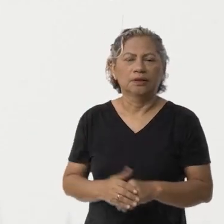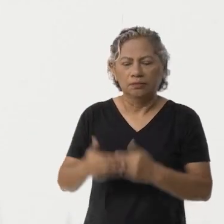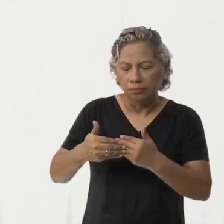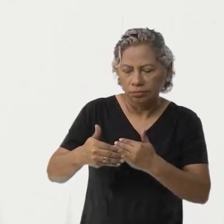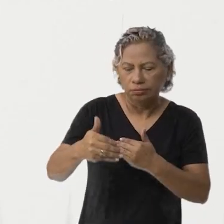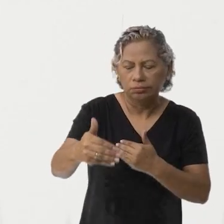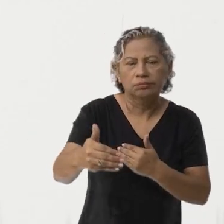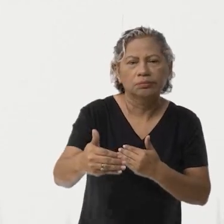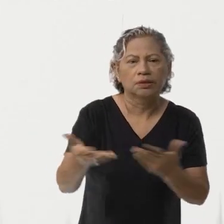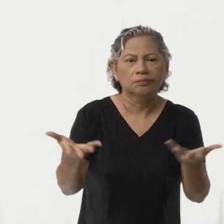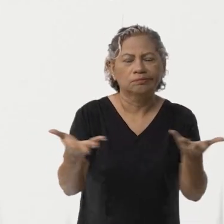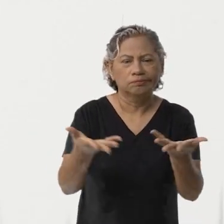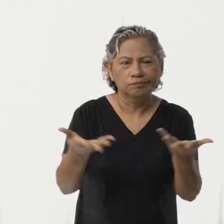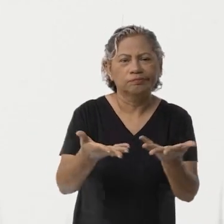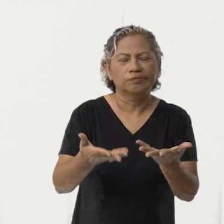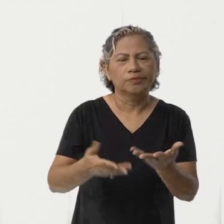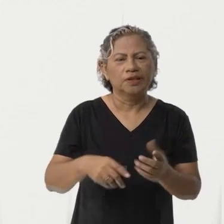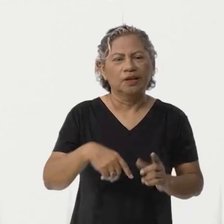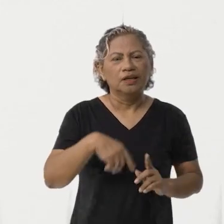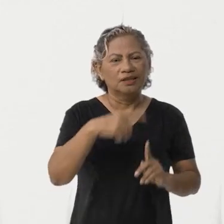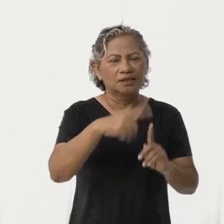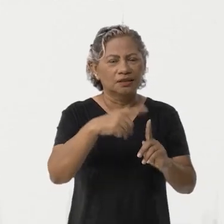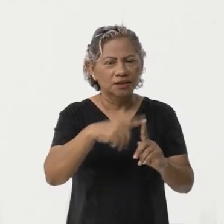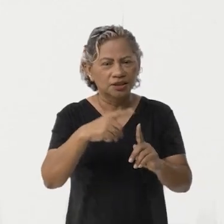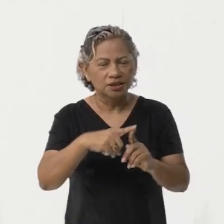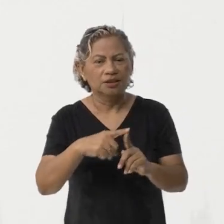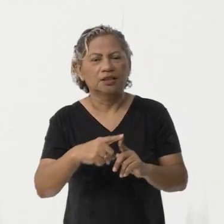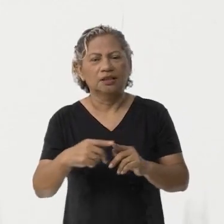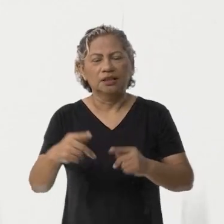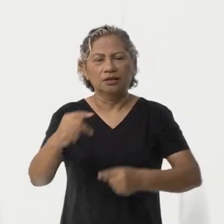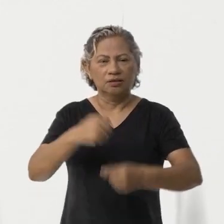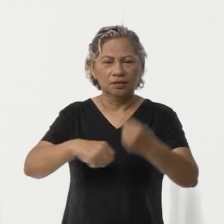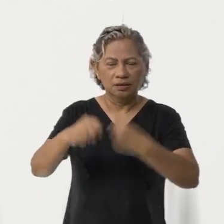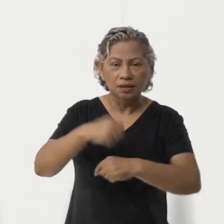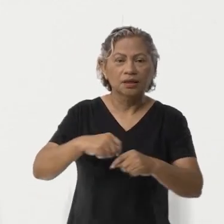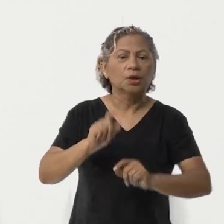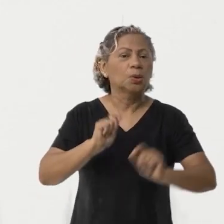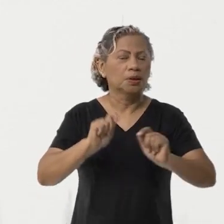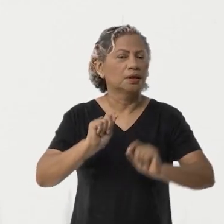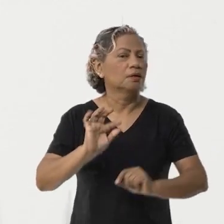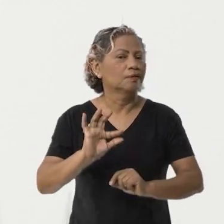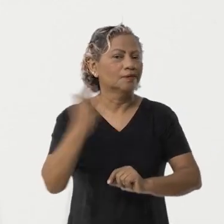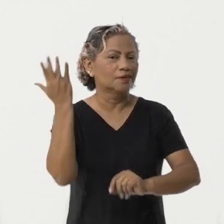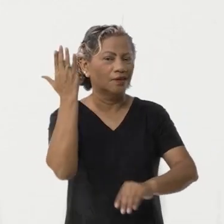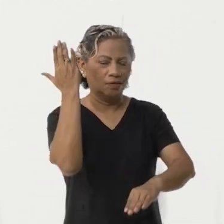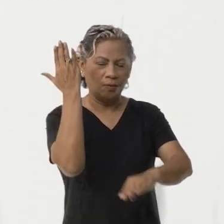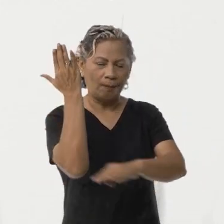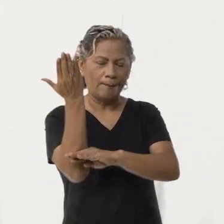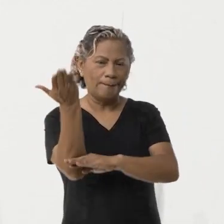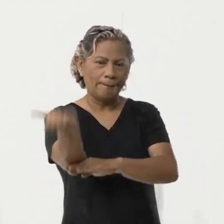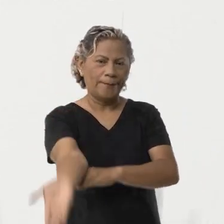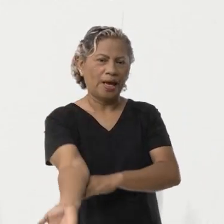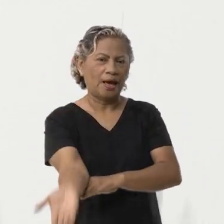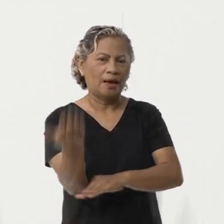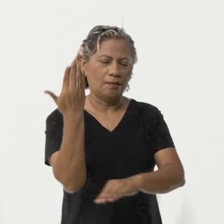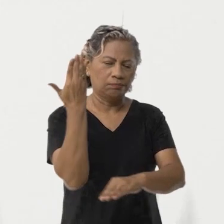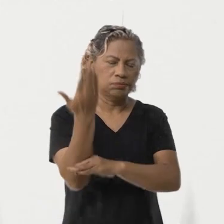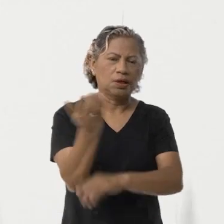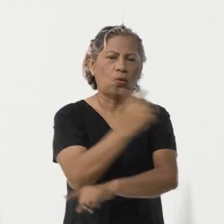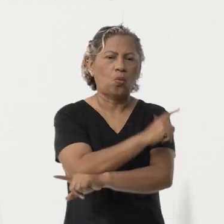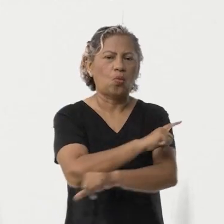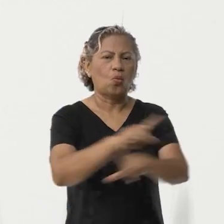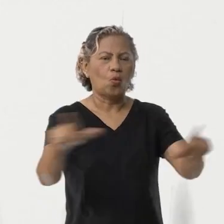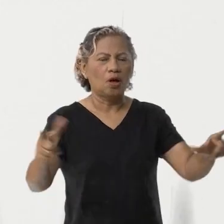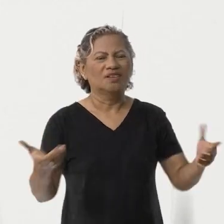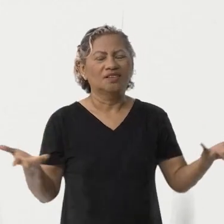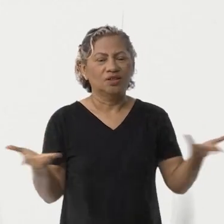do Brasil também. No entanto, devido a essa devastação pelas atividades econômicas, lá o ciclo econômico do pau-brasil,